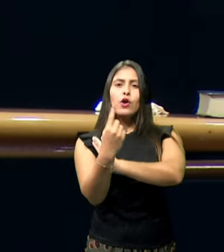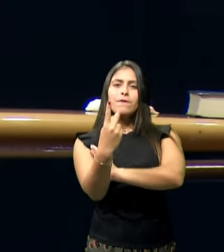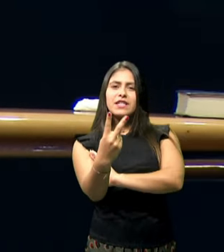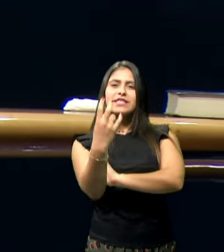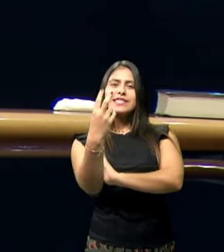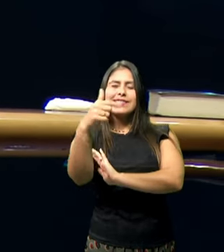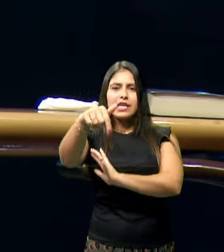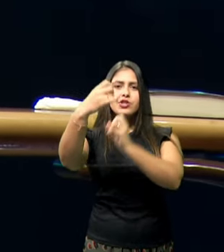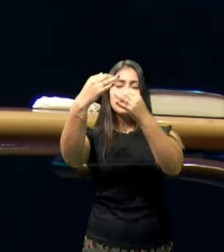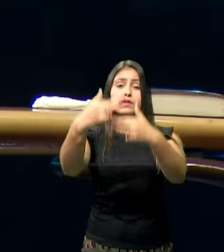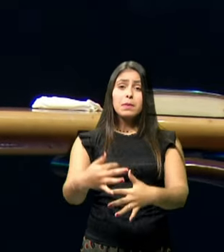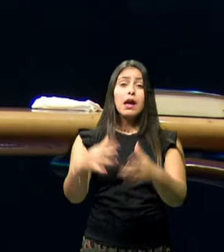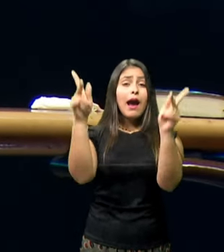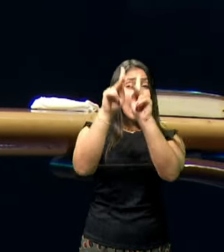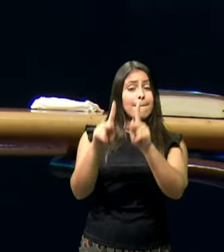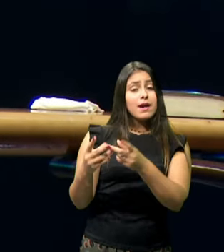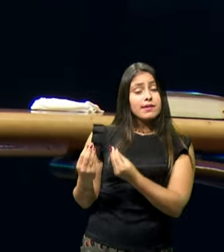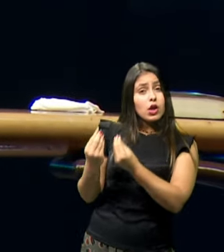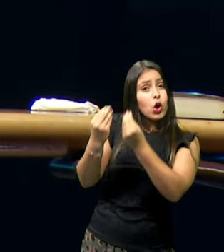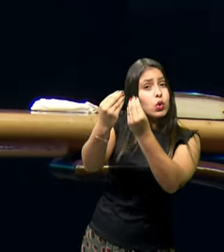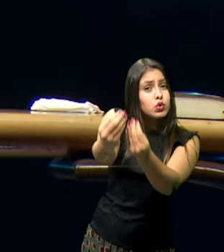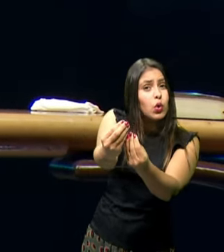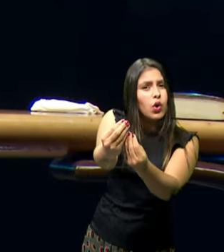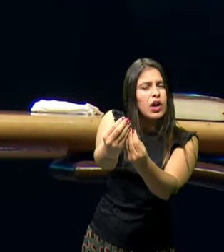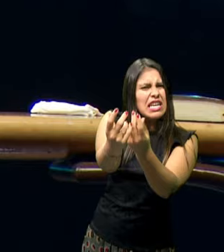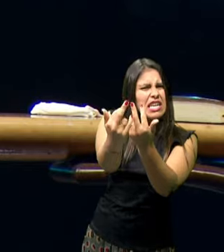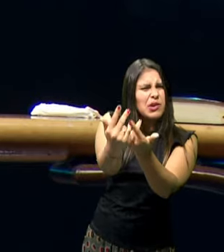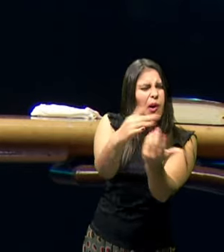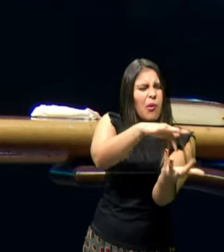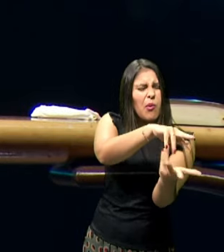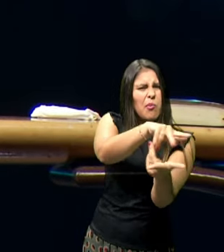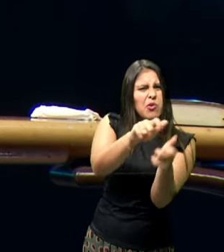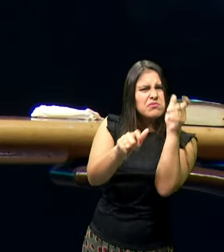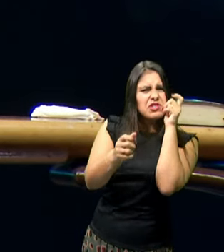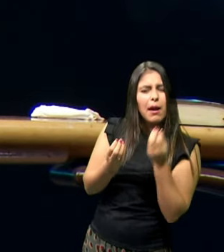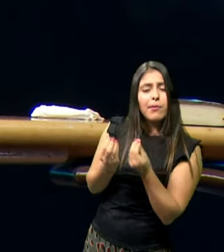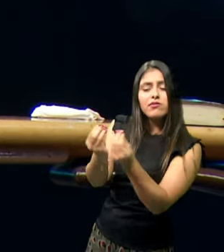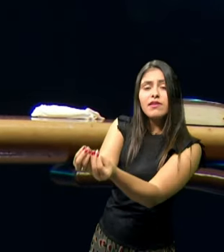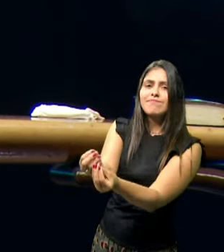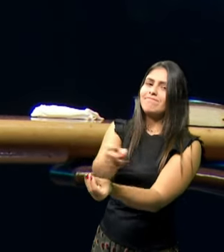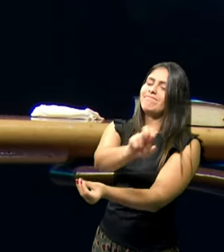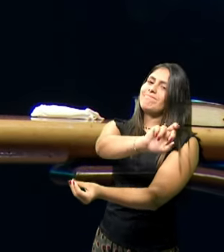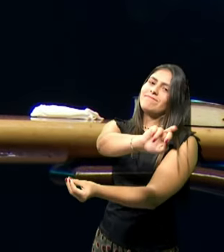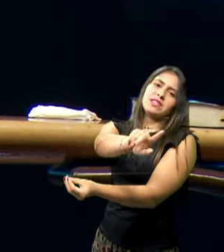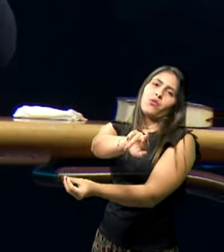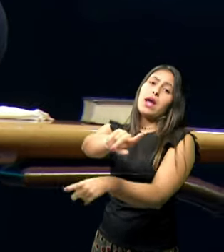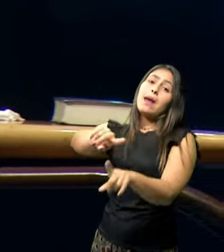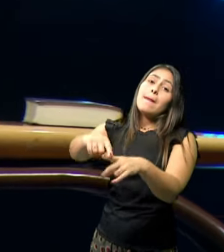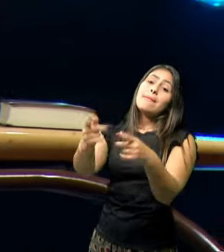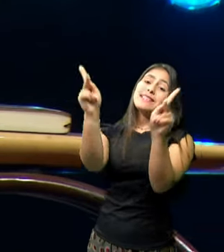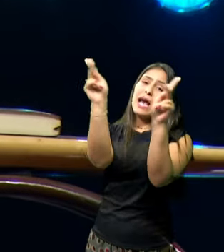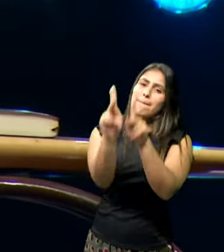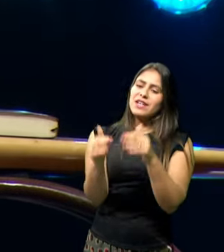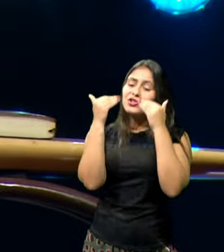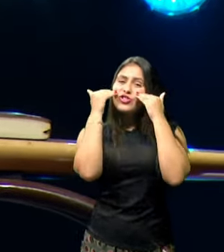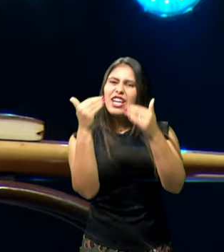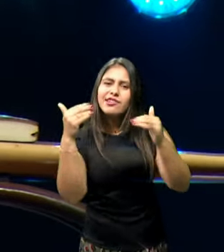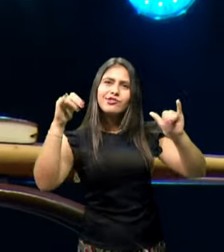a minha paz e a minha paz vos dou. Não vou lá dou como o mundo dá. Jesus está dizendo, eu dou paz no meio da